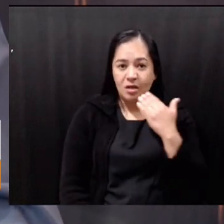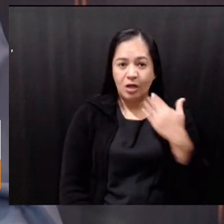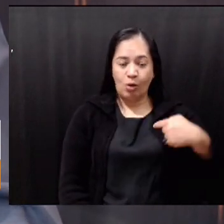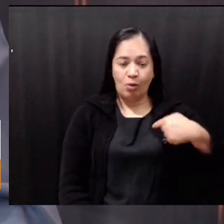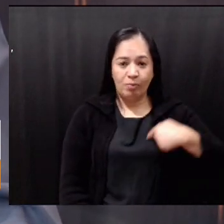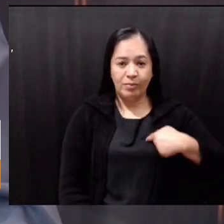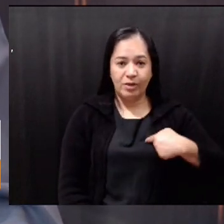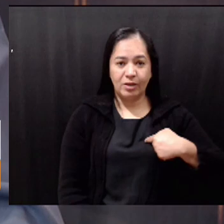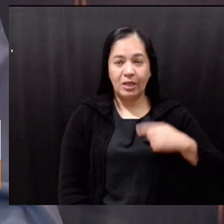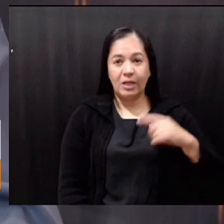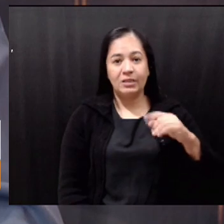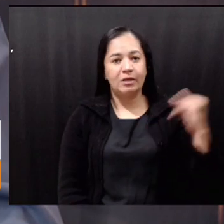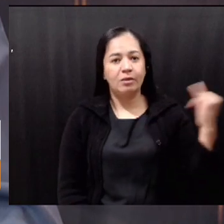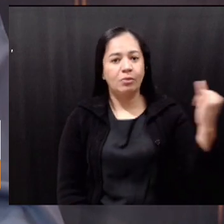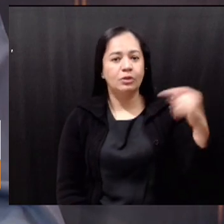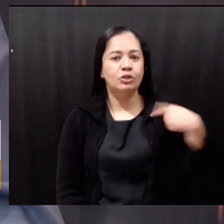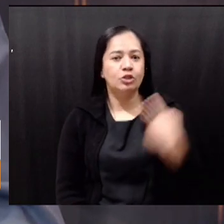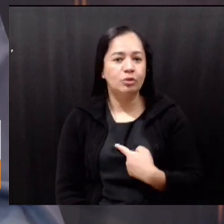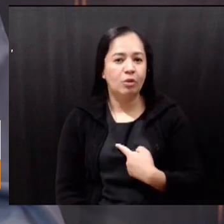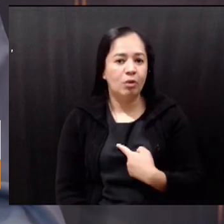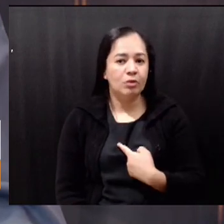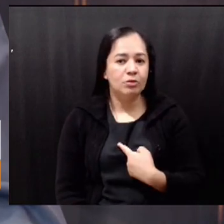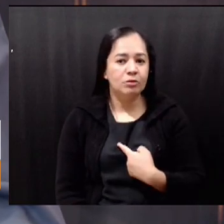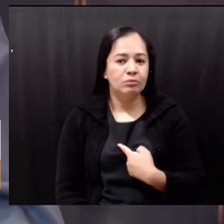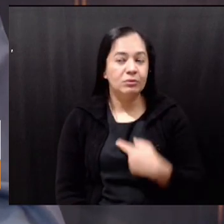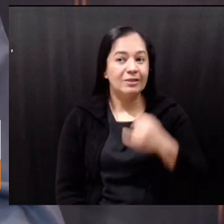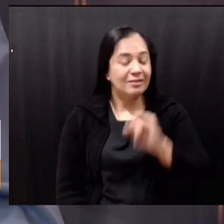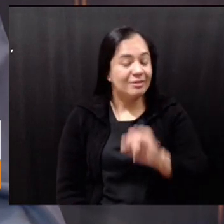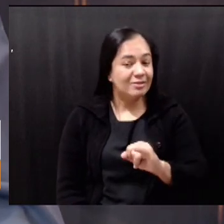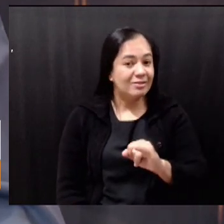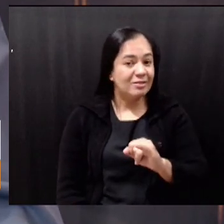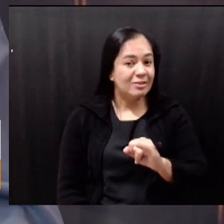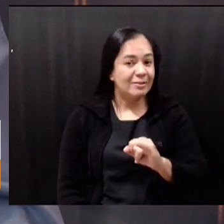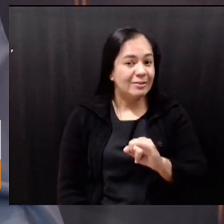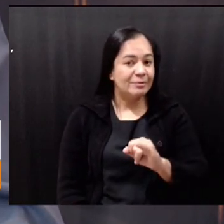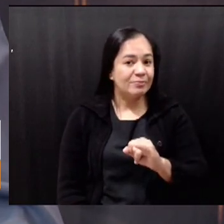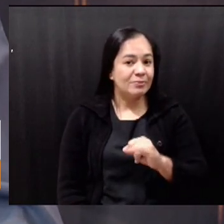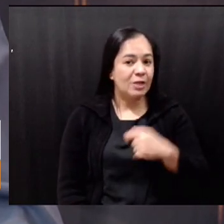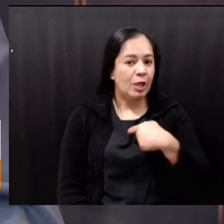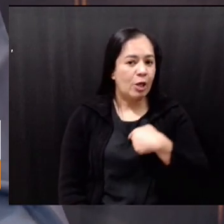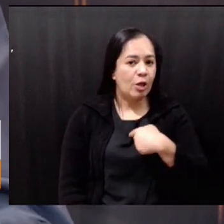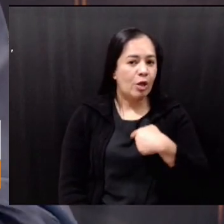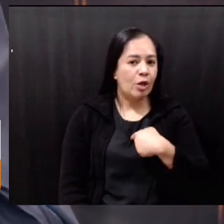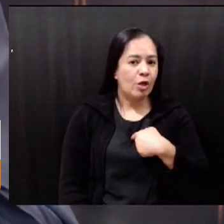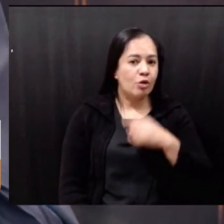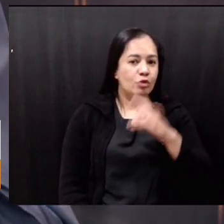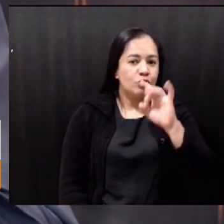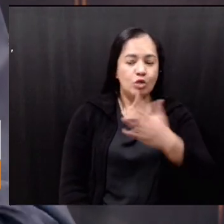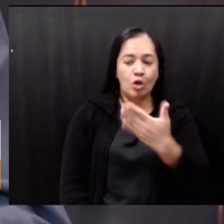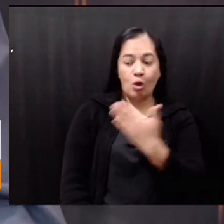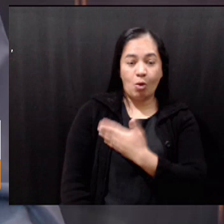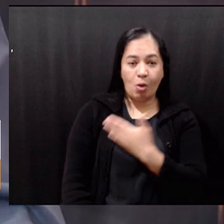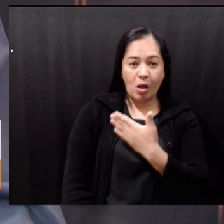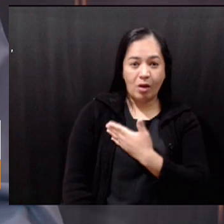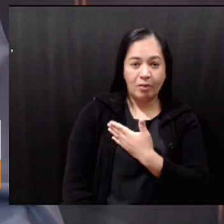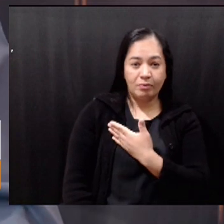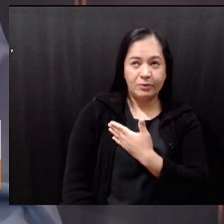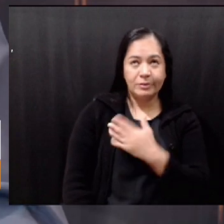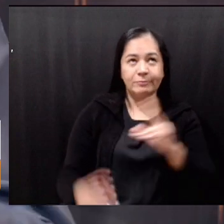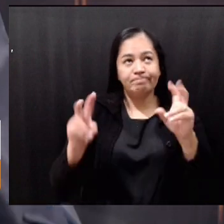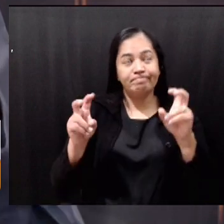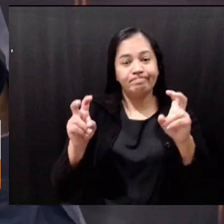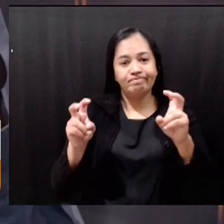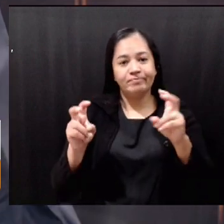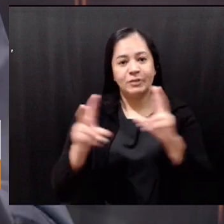a gente dar uma olhada se realmente eu estou só com amizades, vamos falar assim, tóxicas, ou será